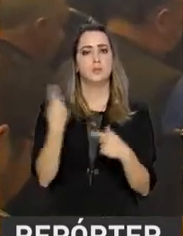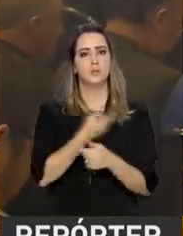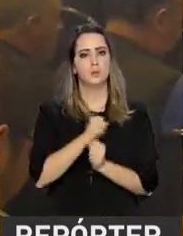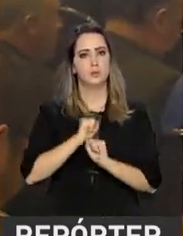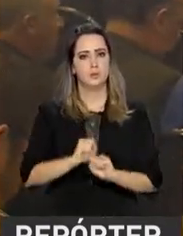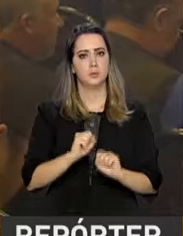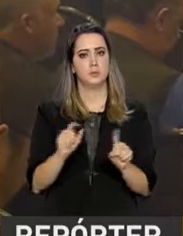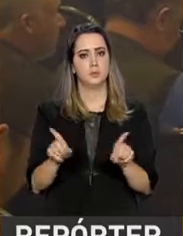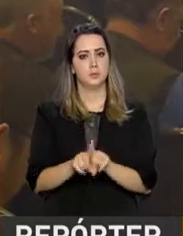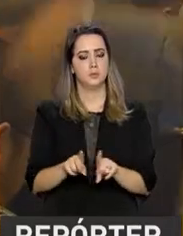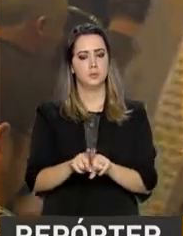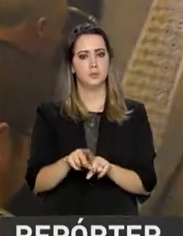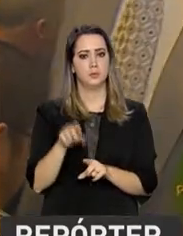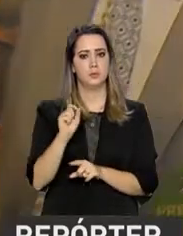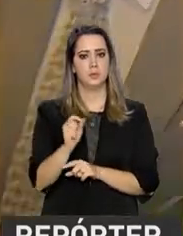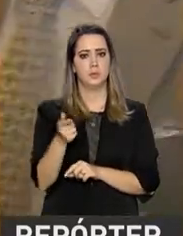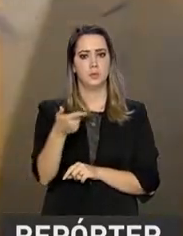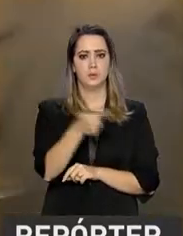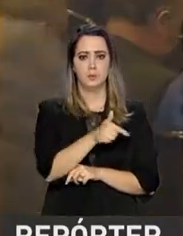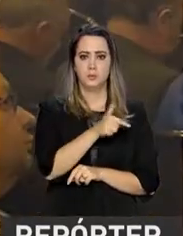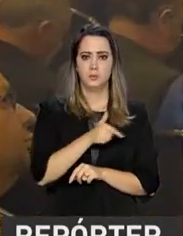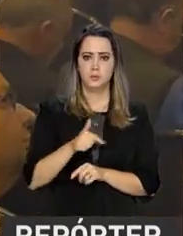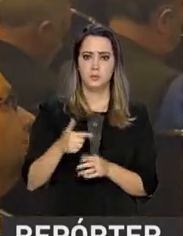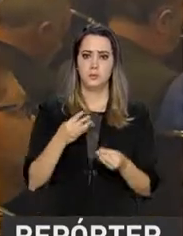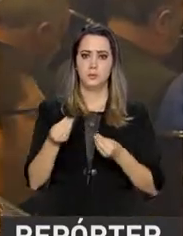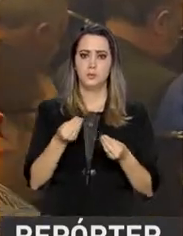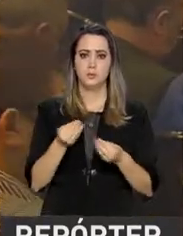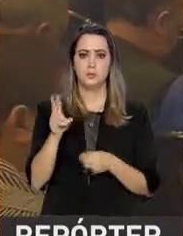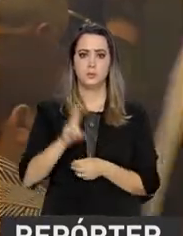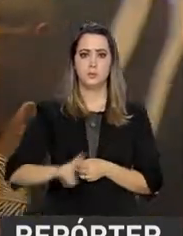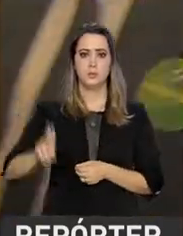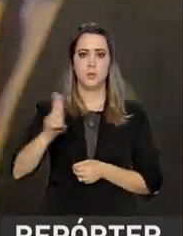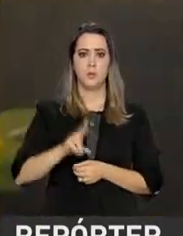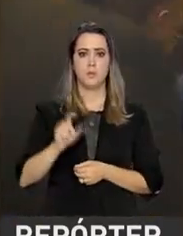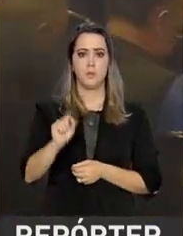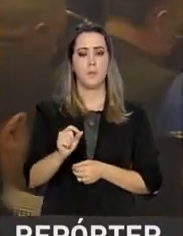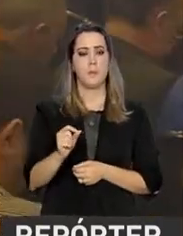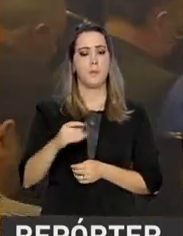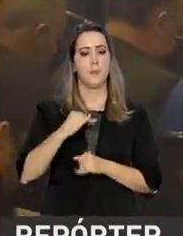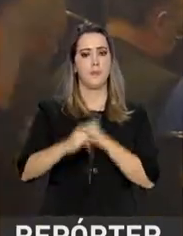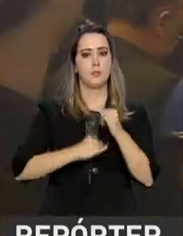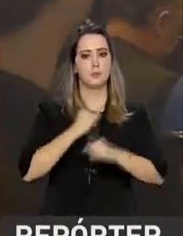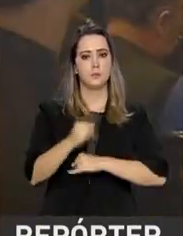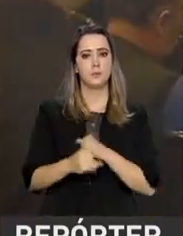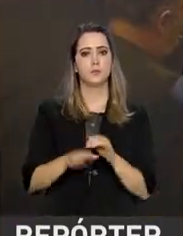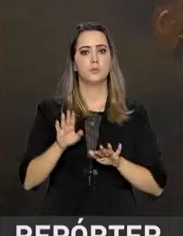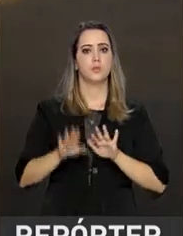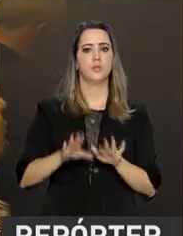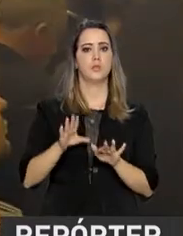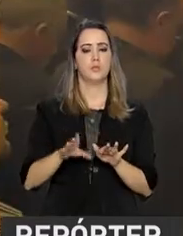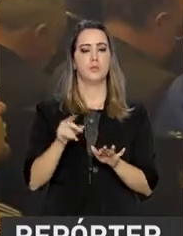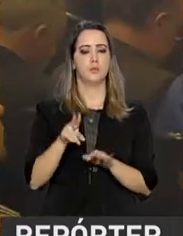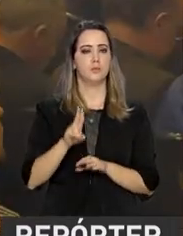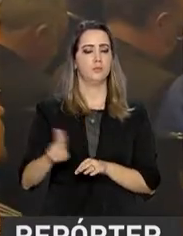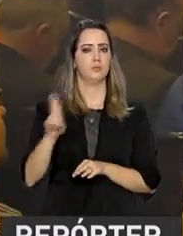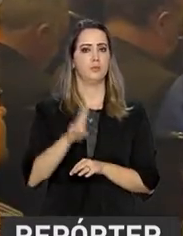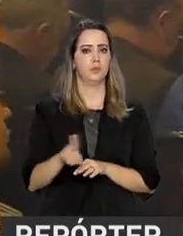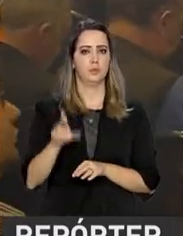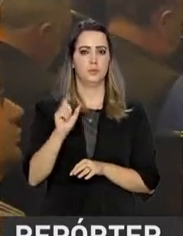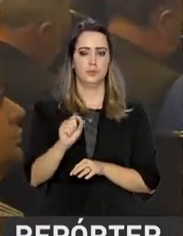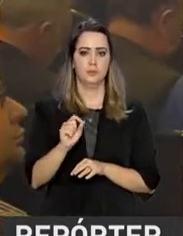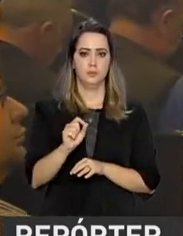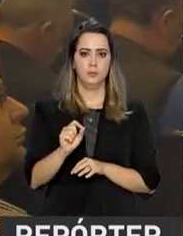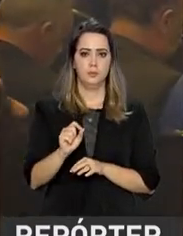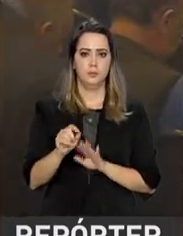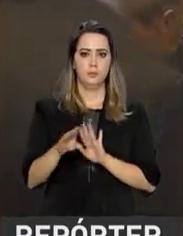também pensar em outros meios, né, de estar utilizando essa internet, talvez, né, ter